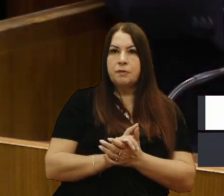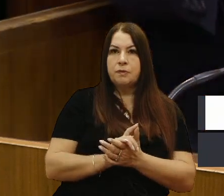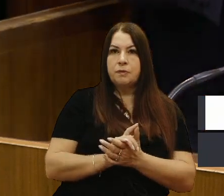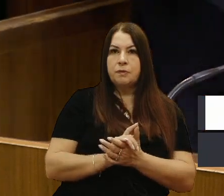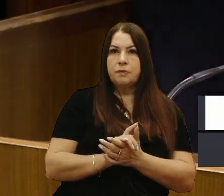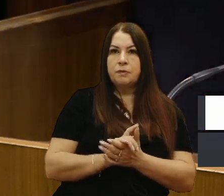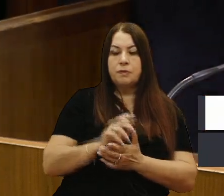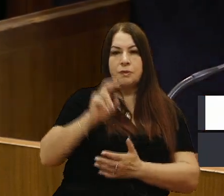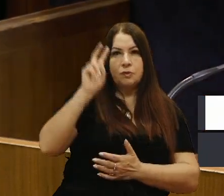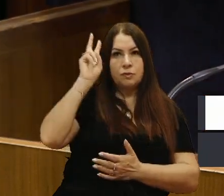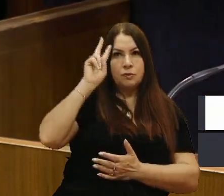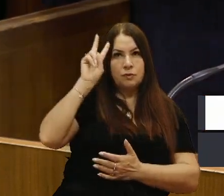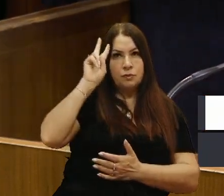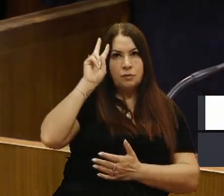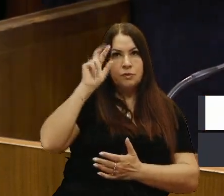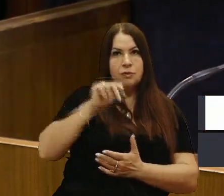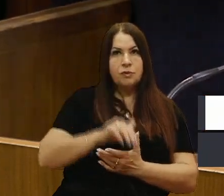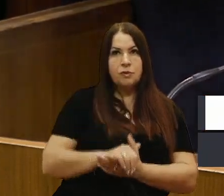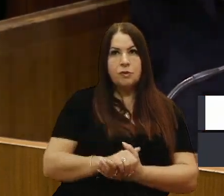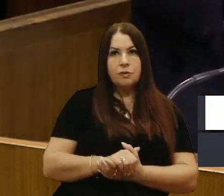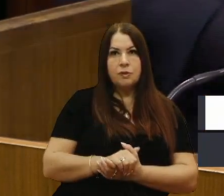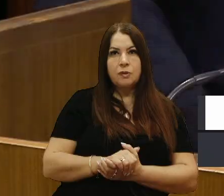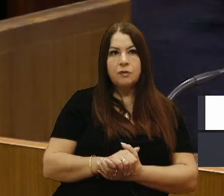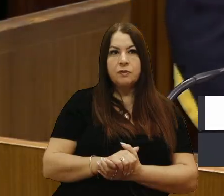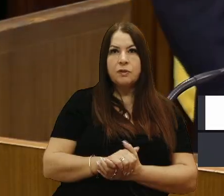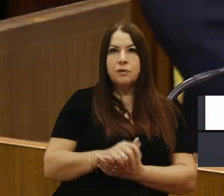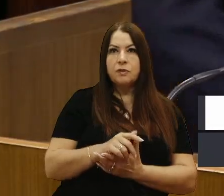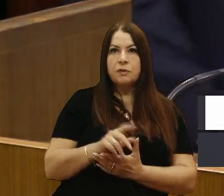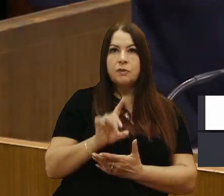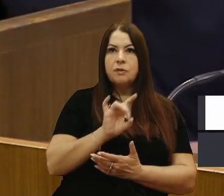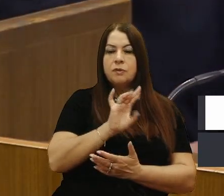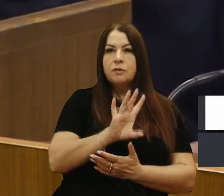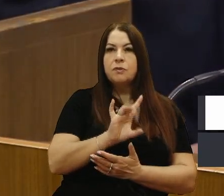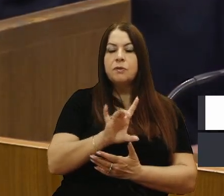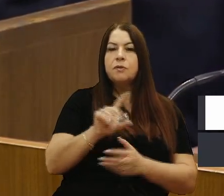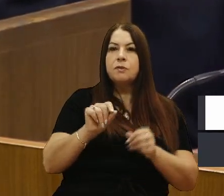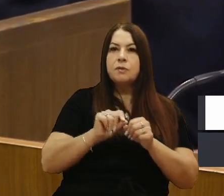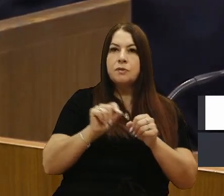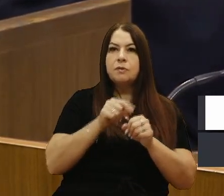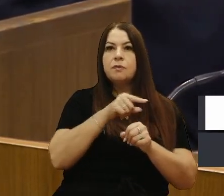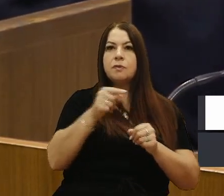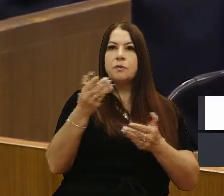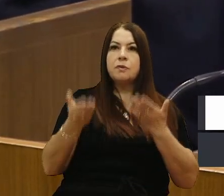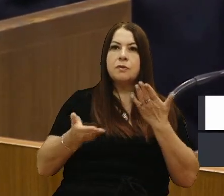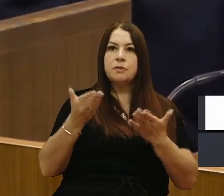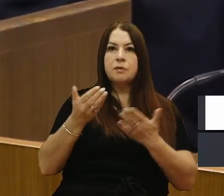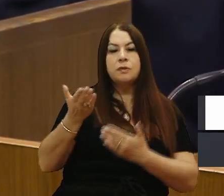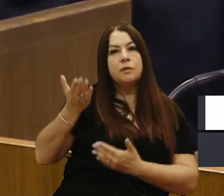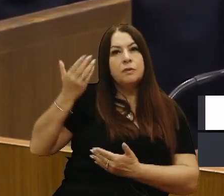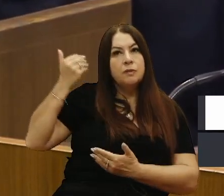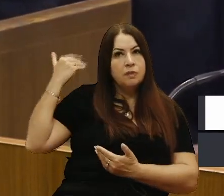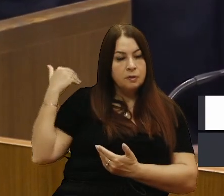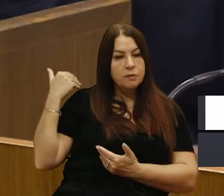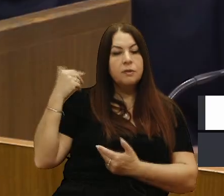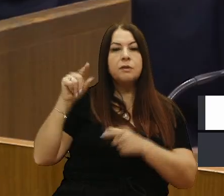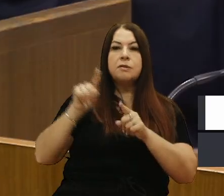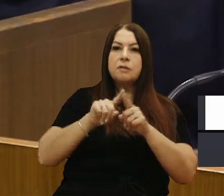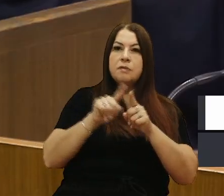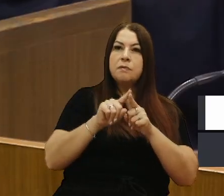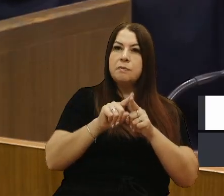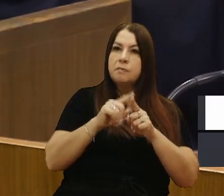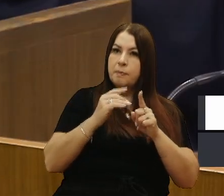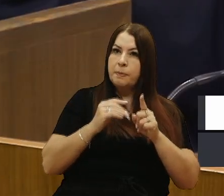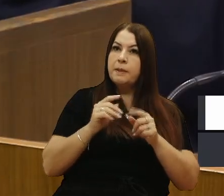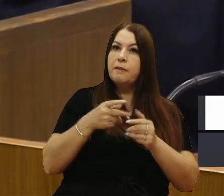de história, não estamos apenas fazendo um balanço do passado. Estamos,